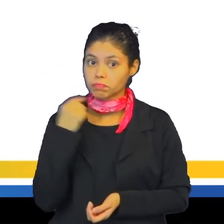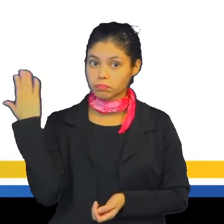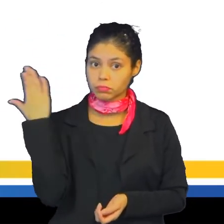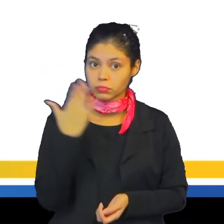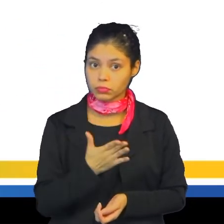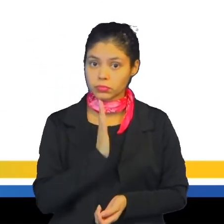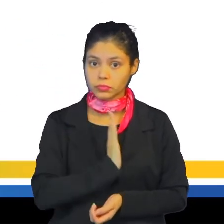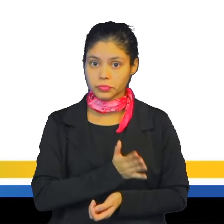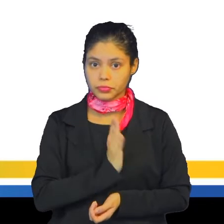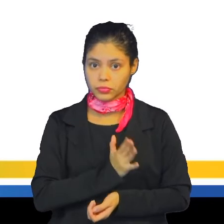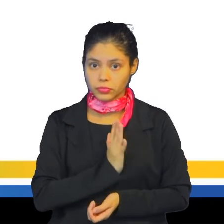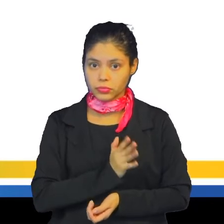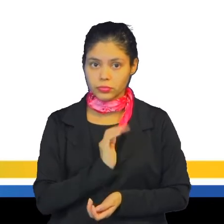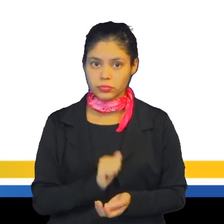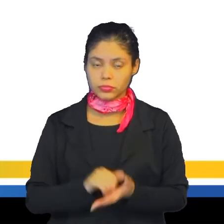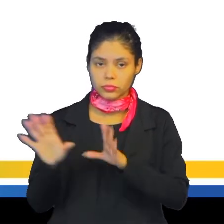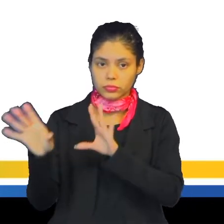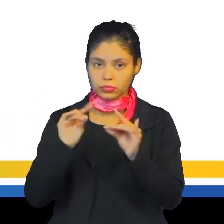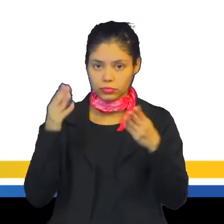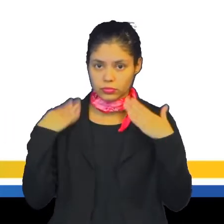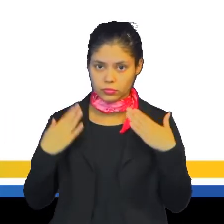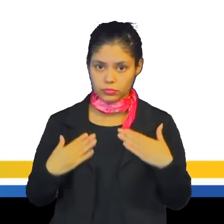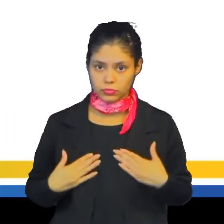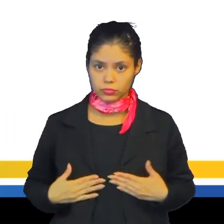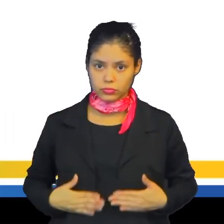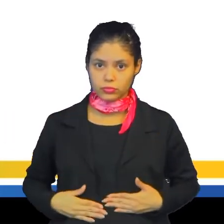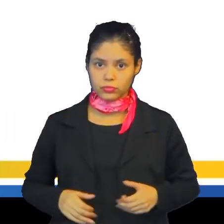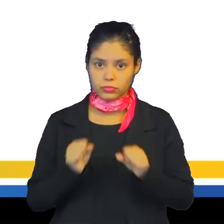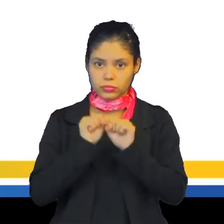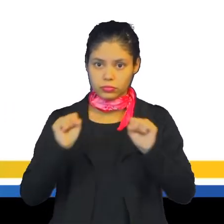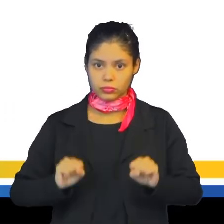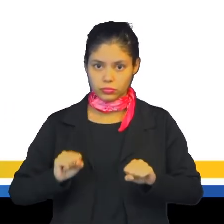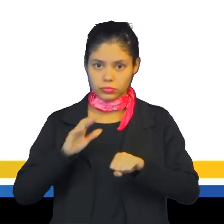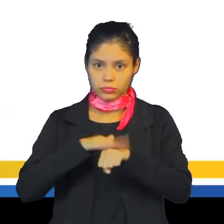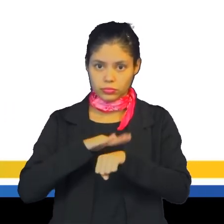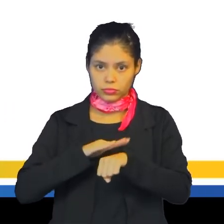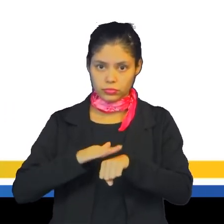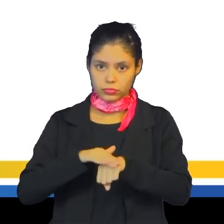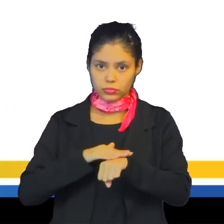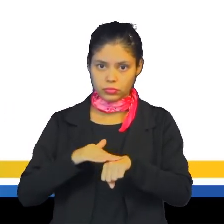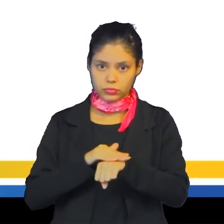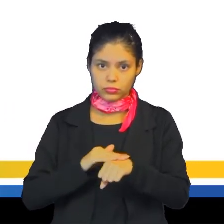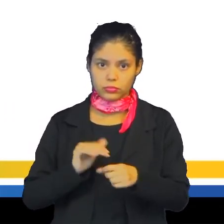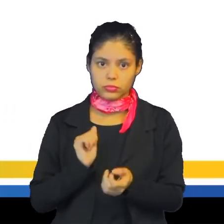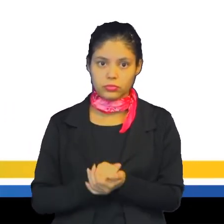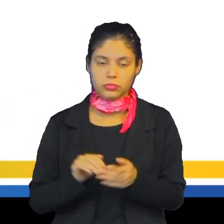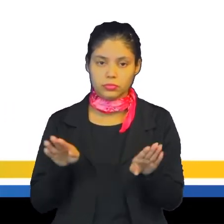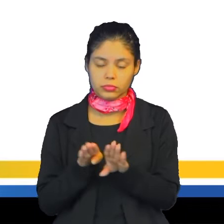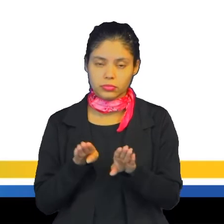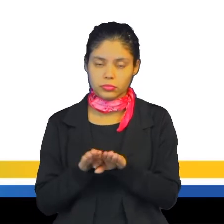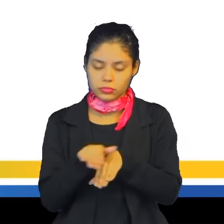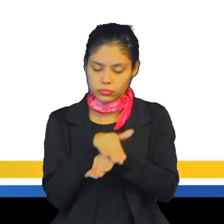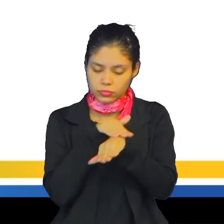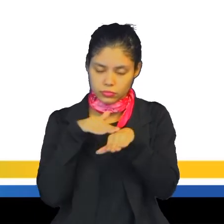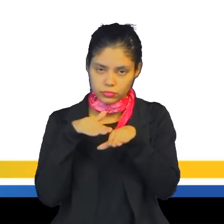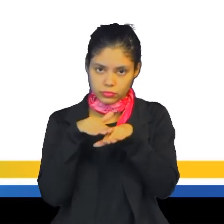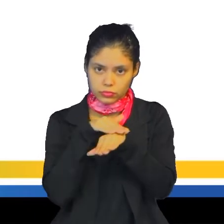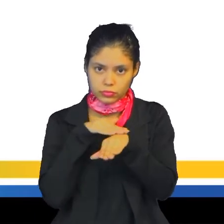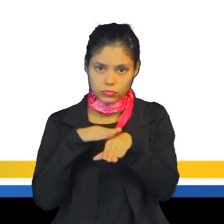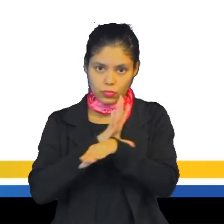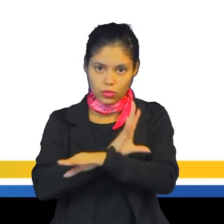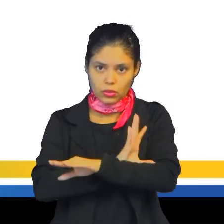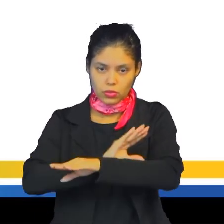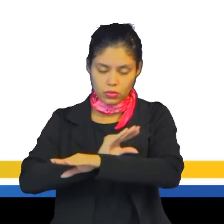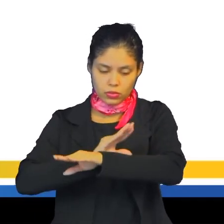diretamente do coração, levando para todos os tecidos e órgãos do corpo. possui uma camada lisa de tecido muscular